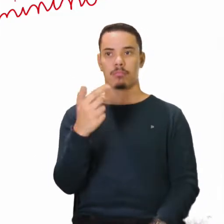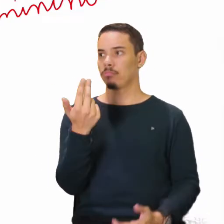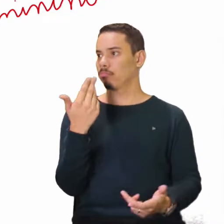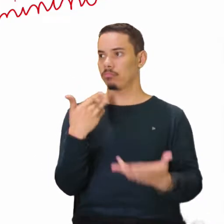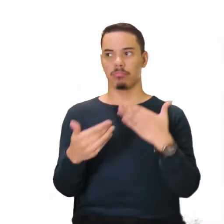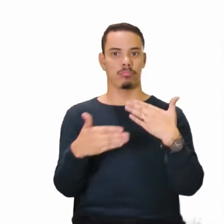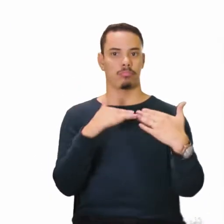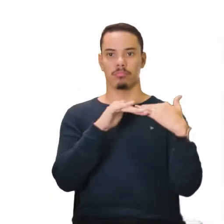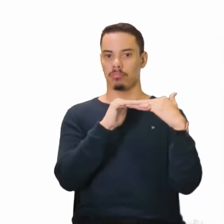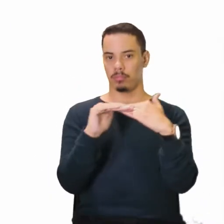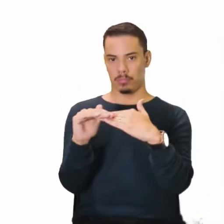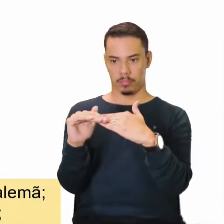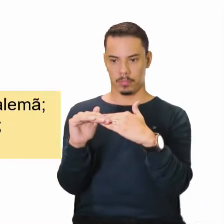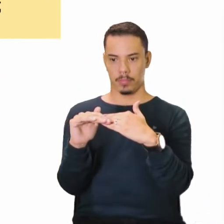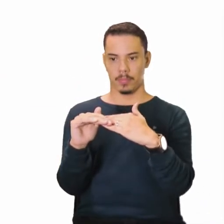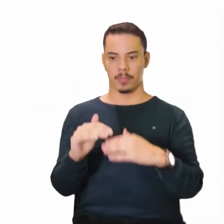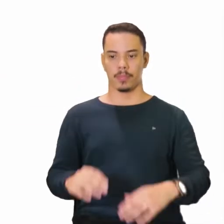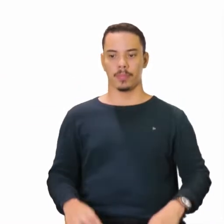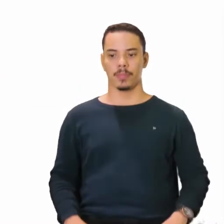uniforme.